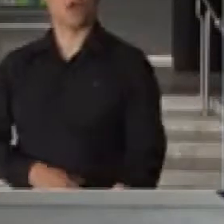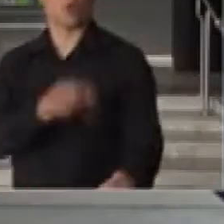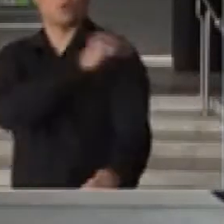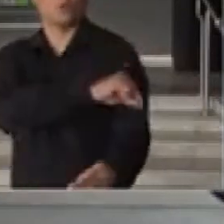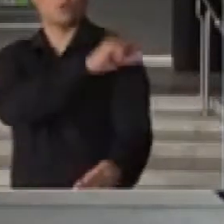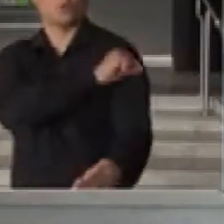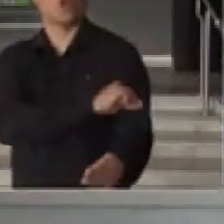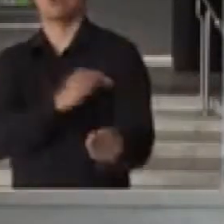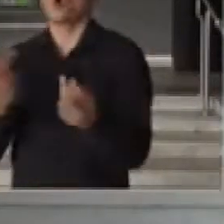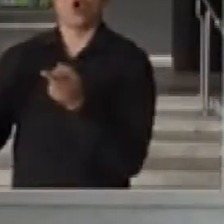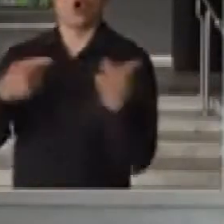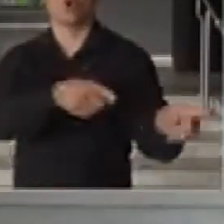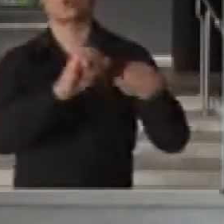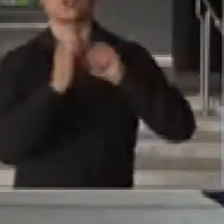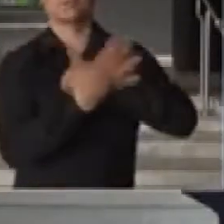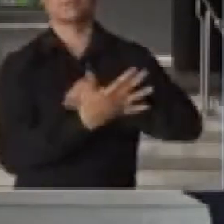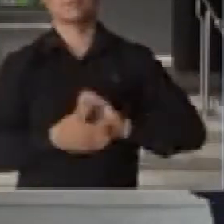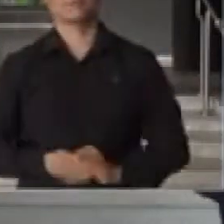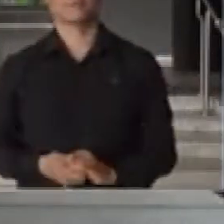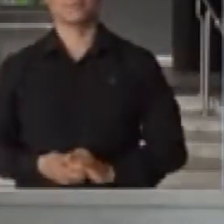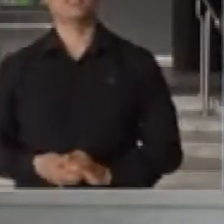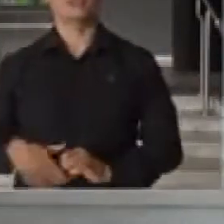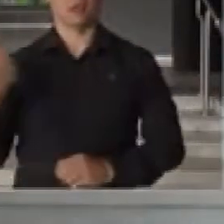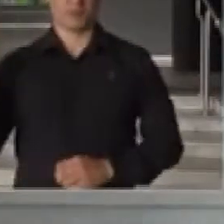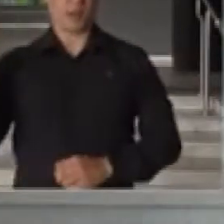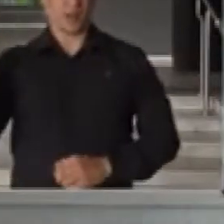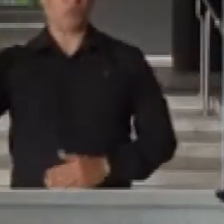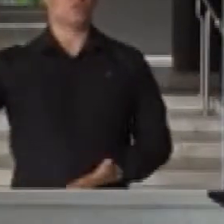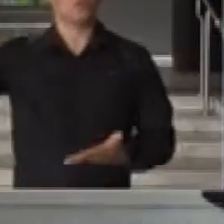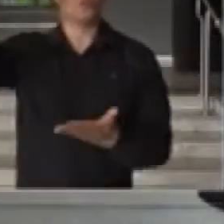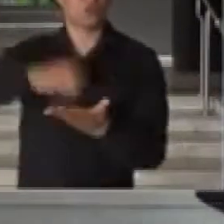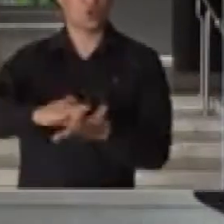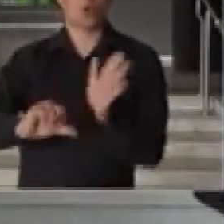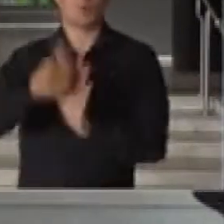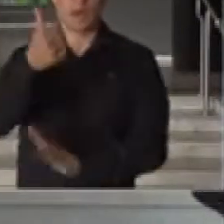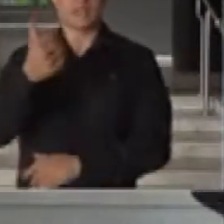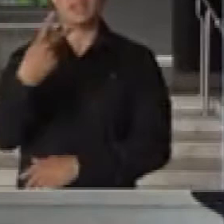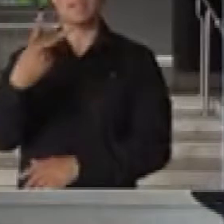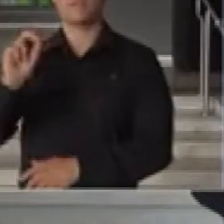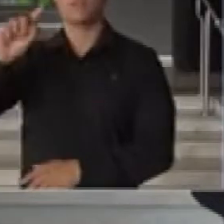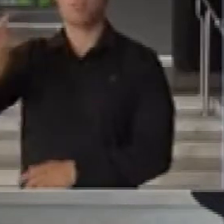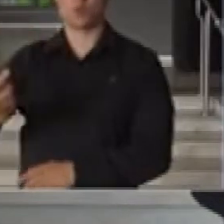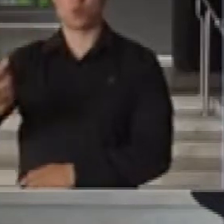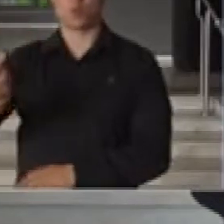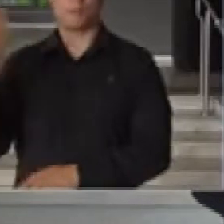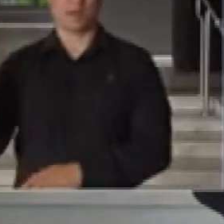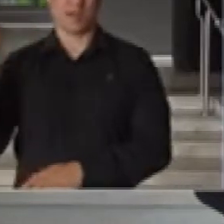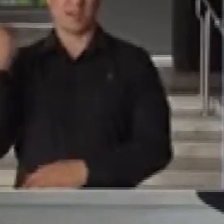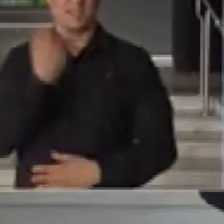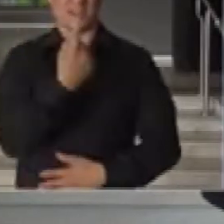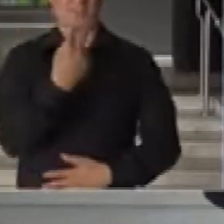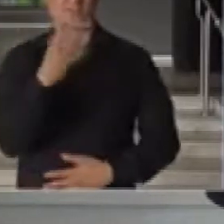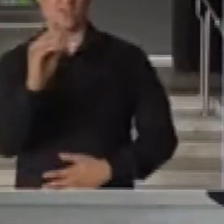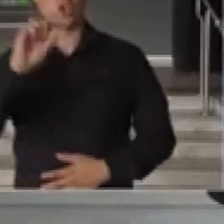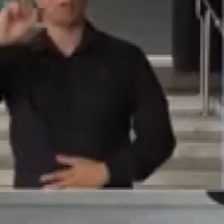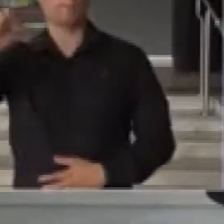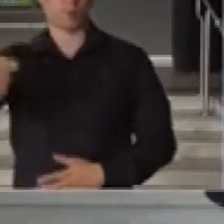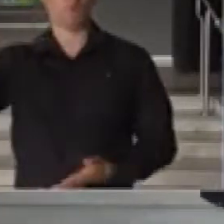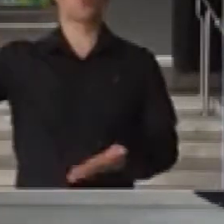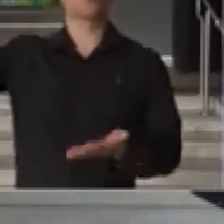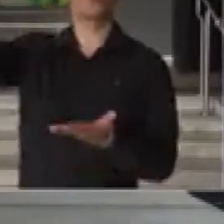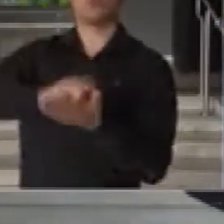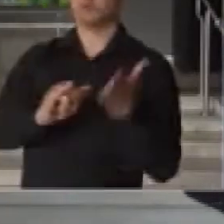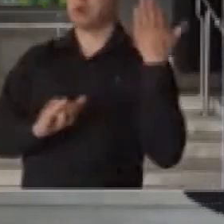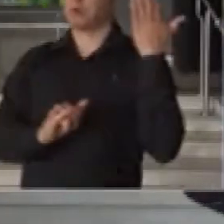Covid-19. Esta é a segunda remessa que chega ao Brasil. A primeira, com 120 mil